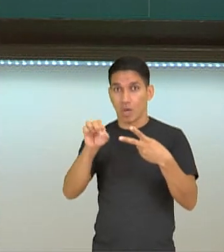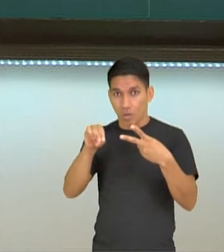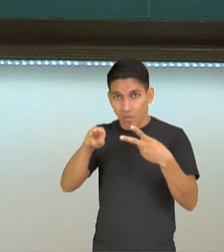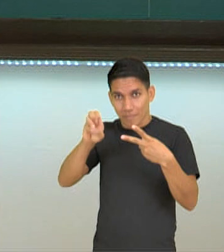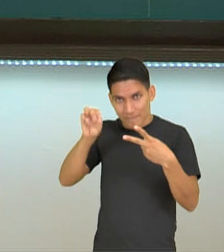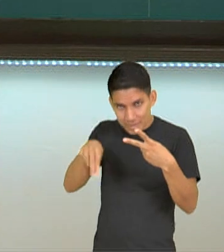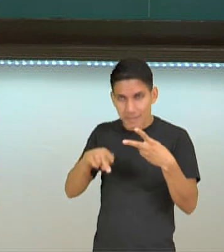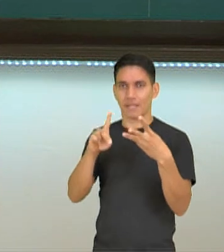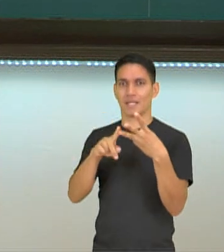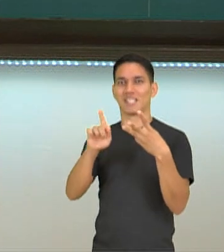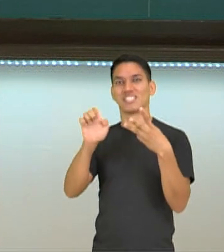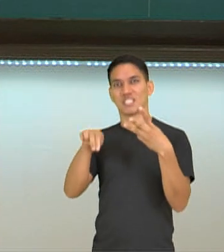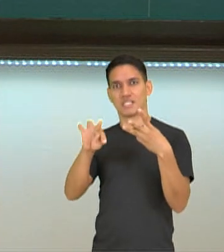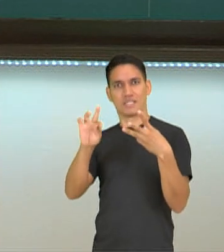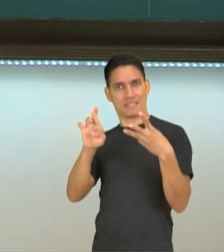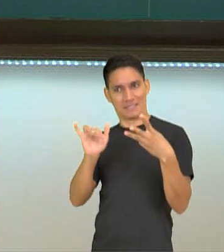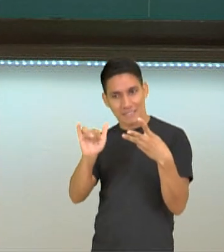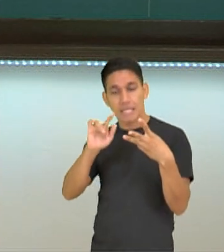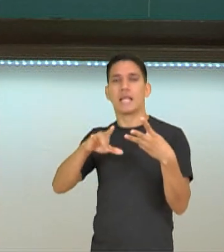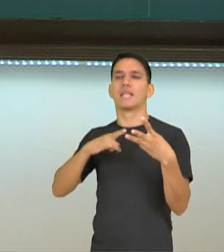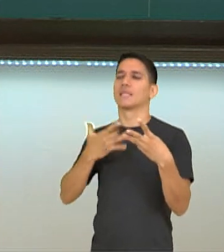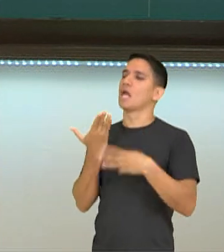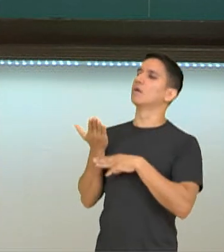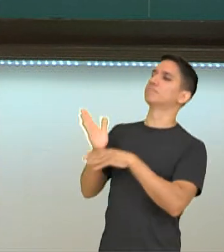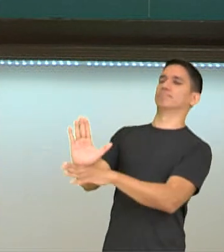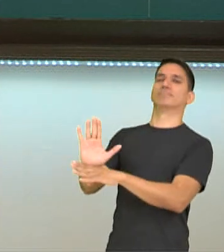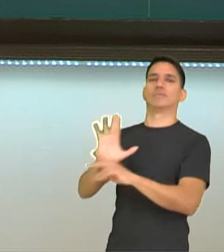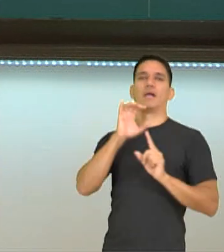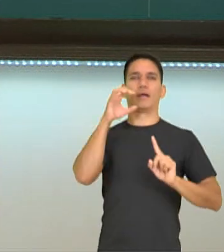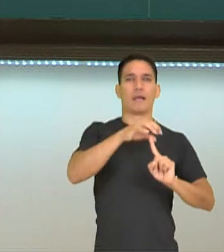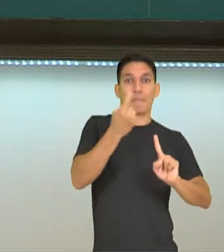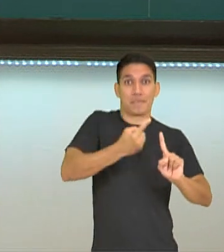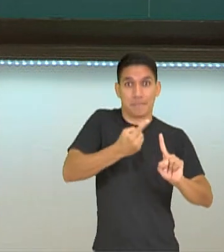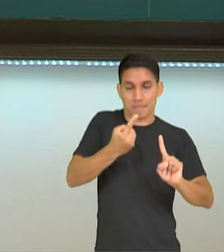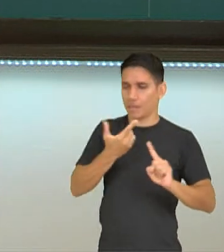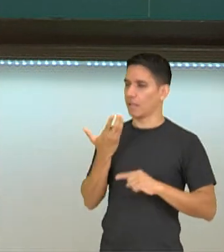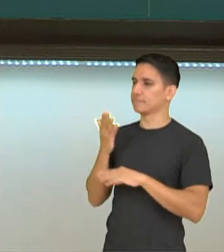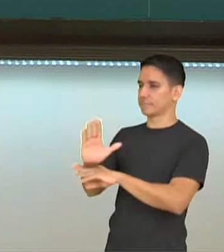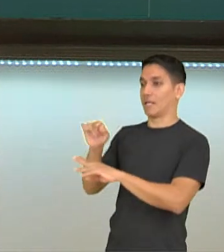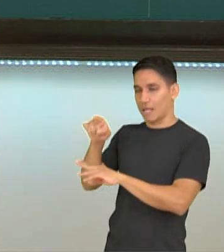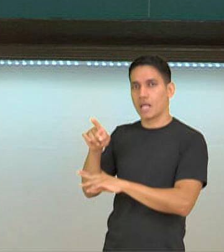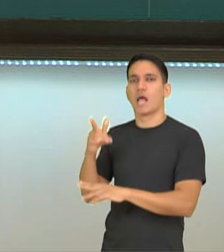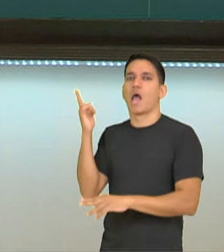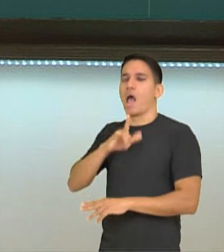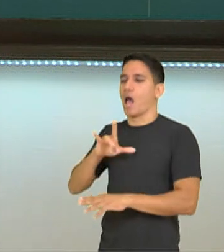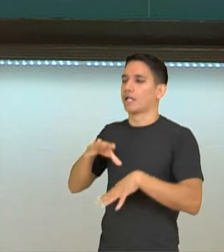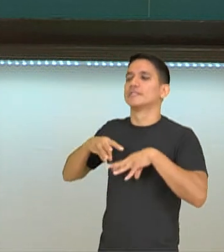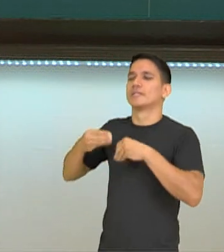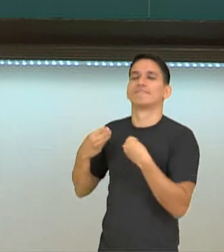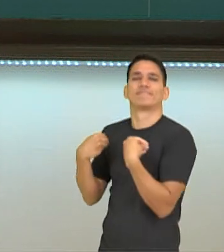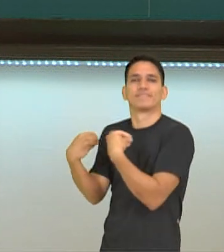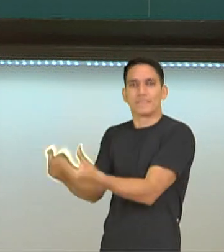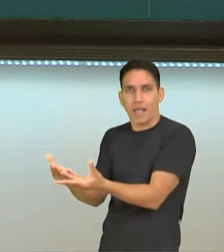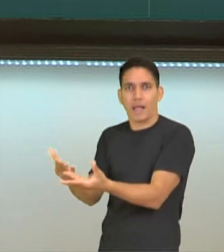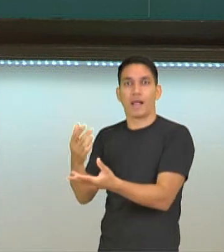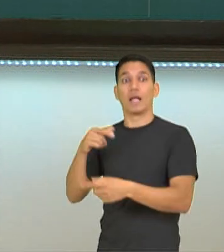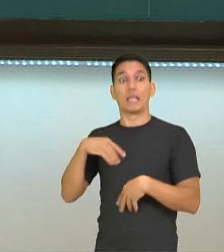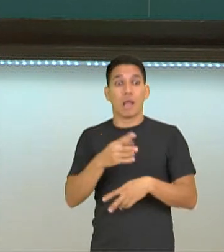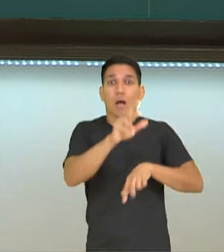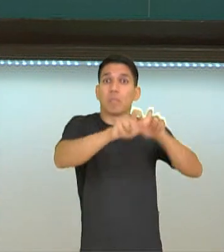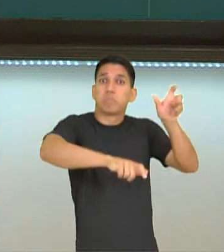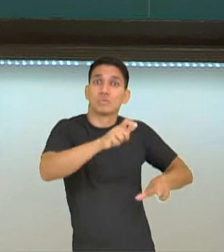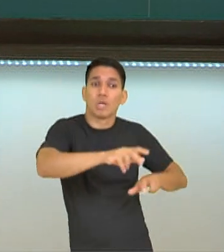vários benefícios da Rainha Elizabeth I e dentre esses benefícios eles vão ganhar terras. Os camponeses que viviam de uma